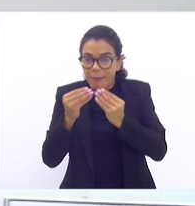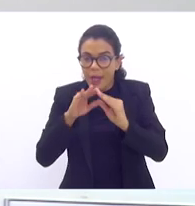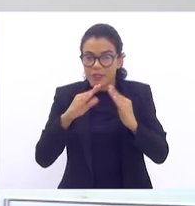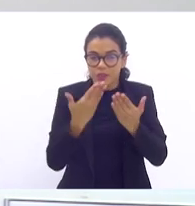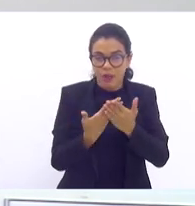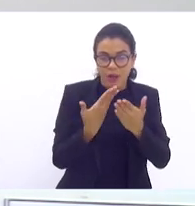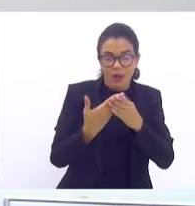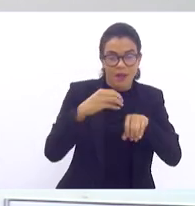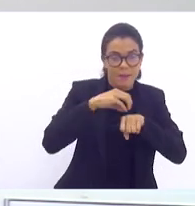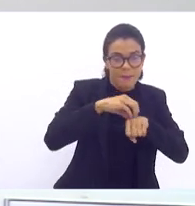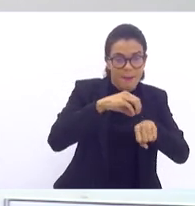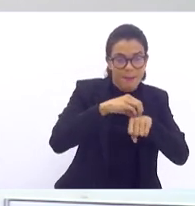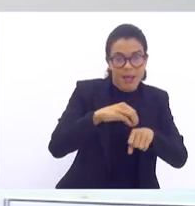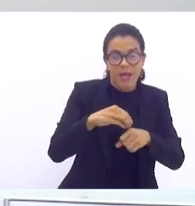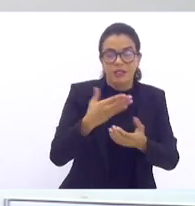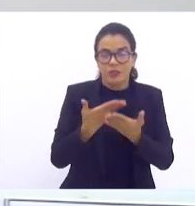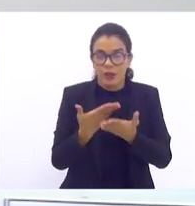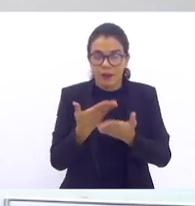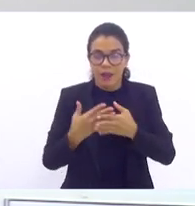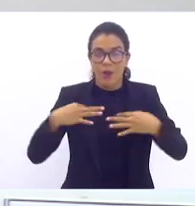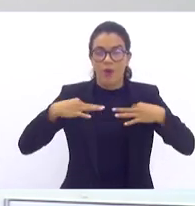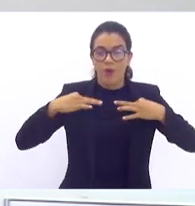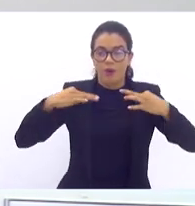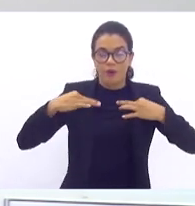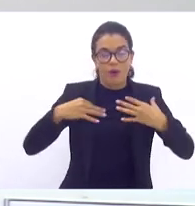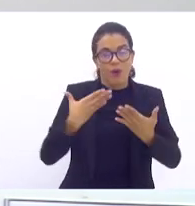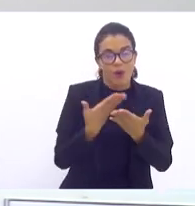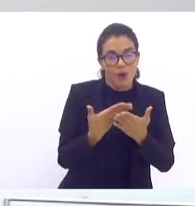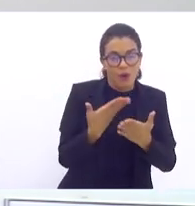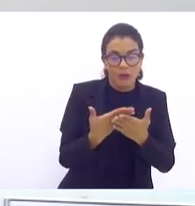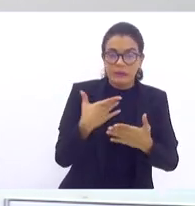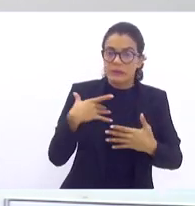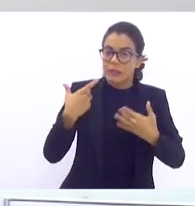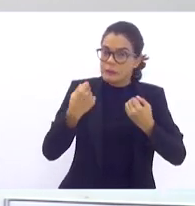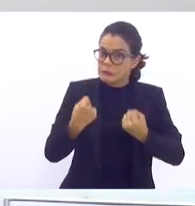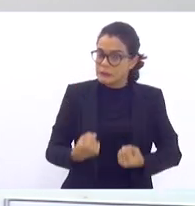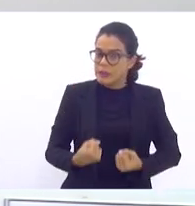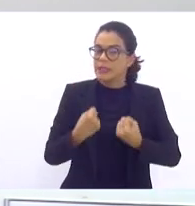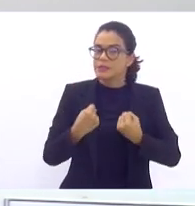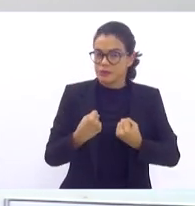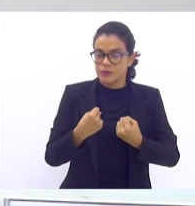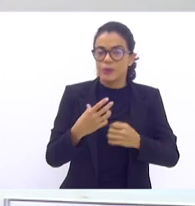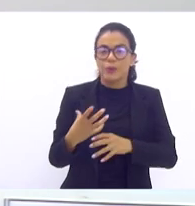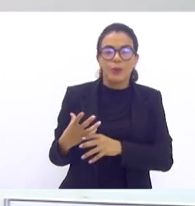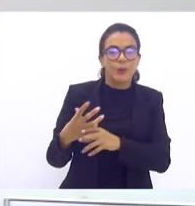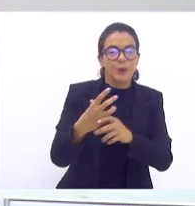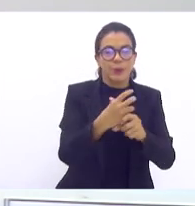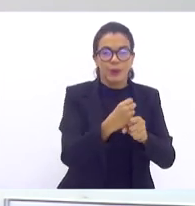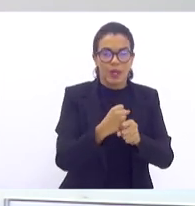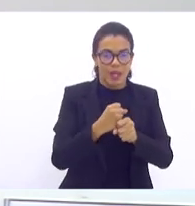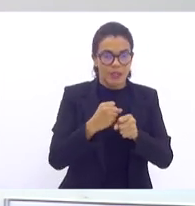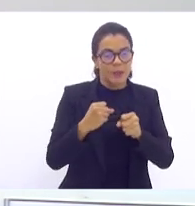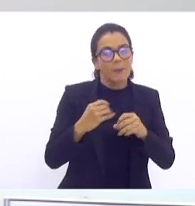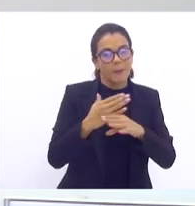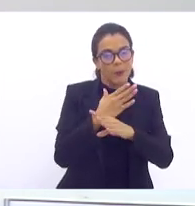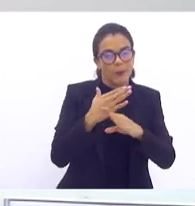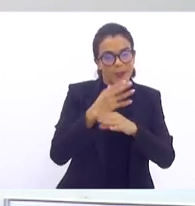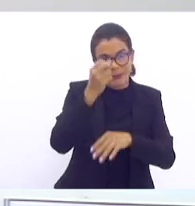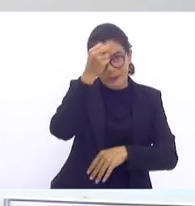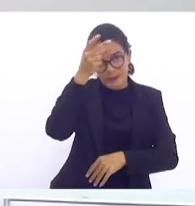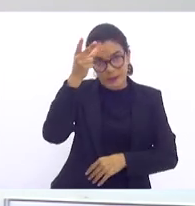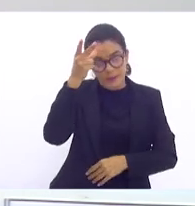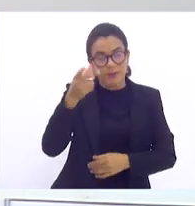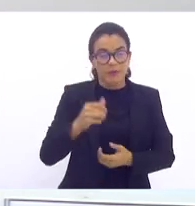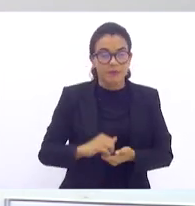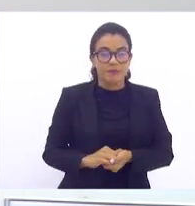escolar o fardamento escolar tem um peso muito grande muitas vezes nos lançamentos municipais e não eram